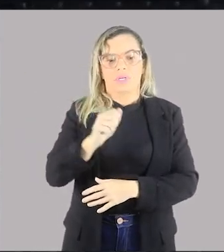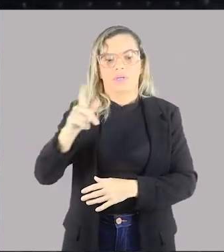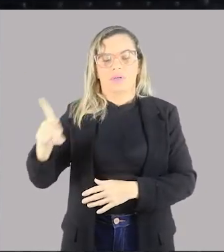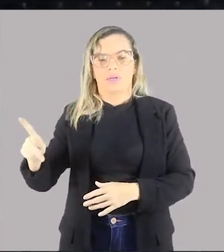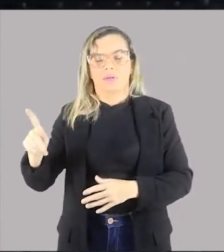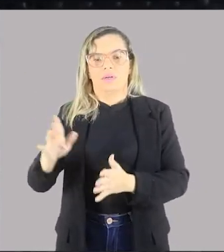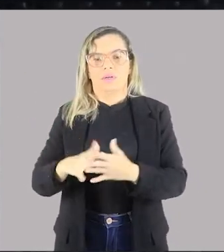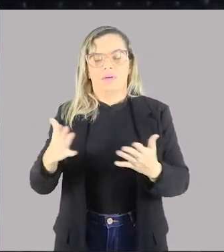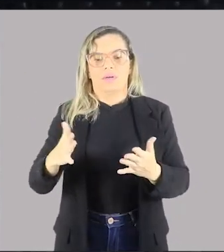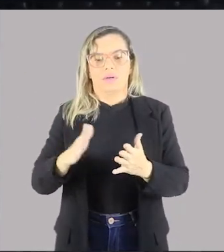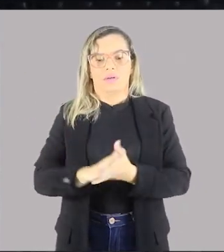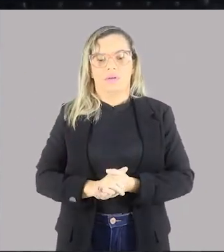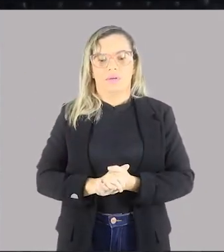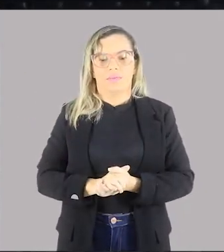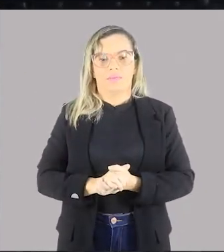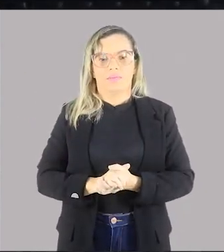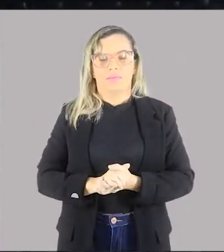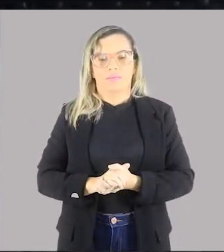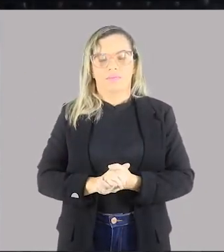servidores